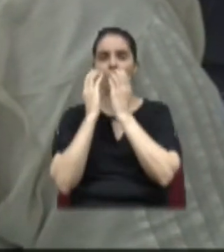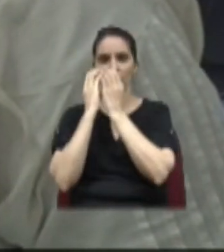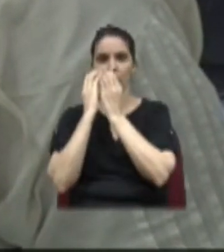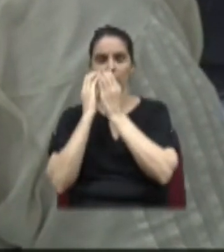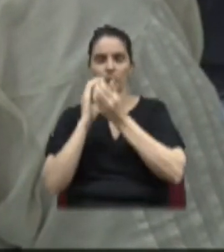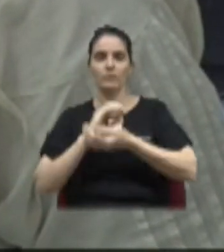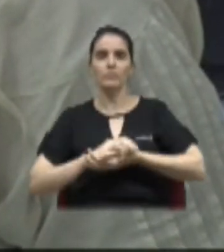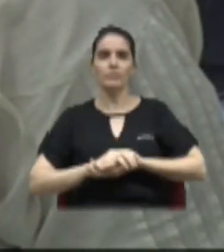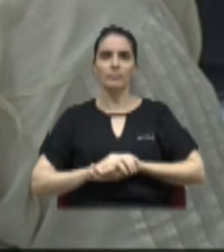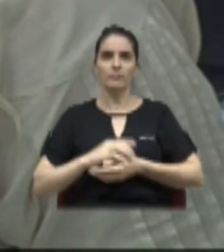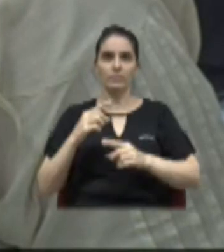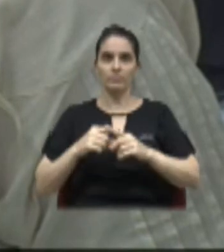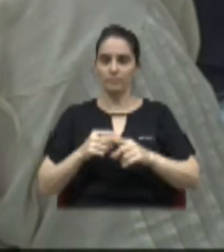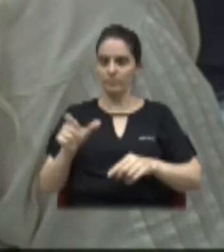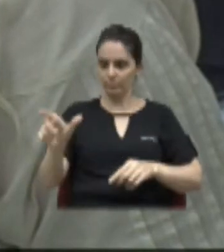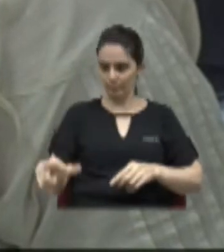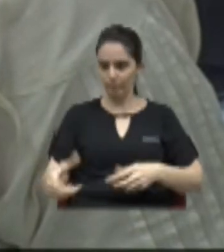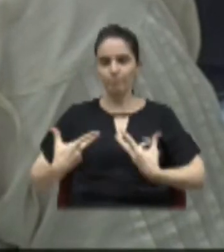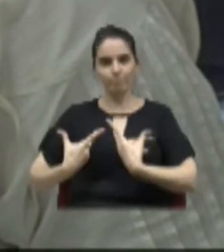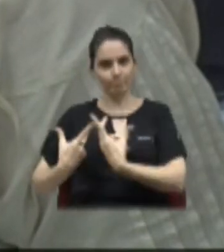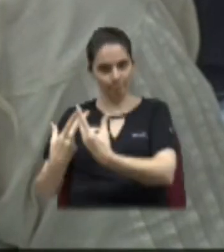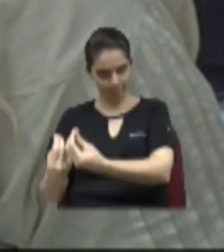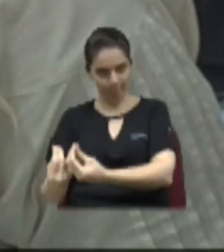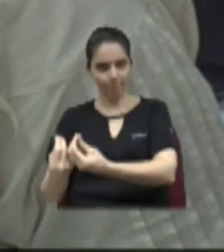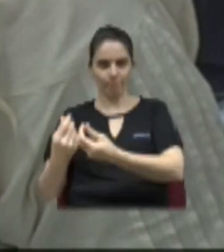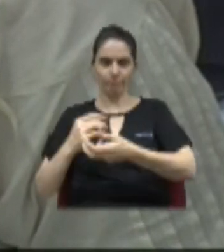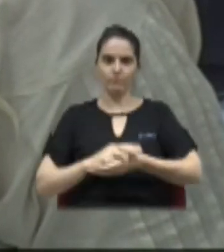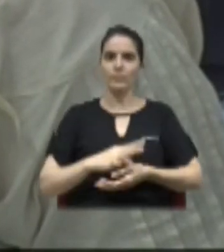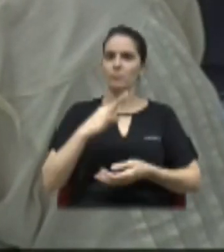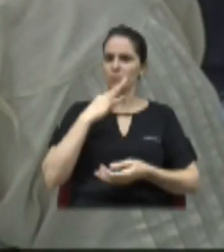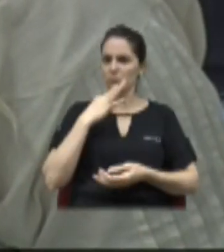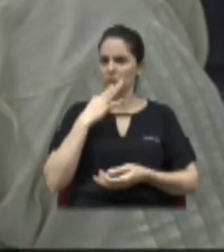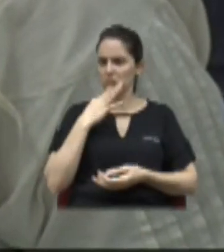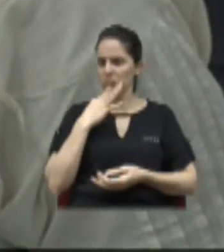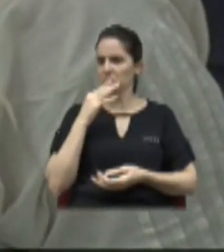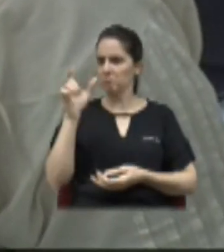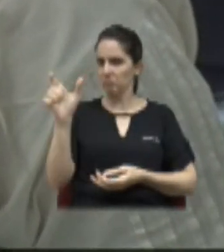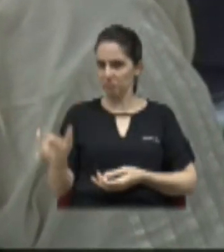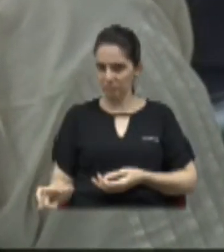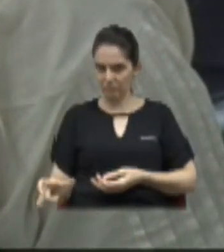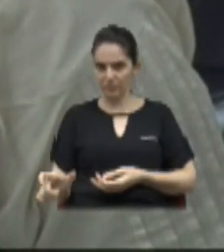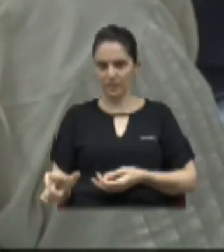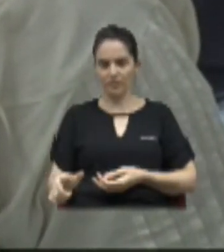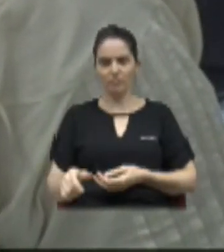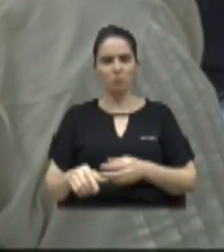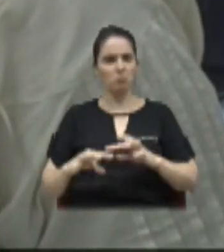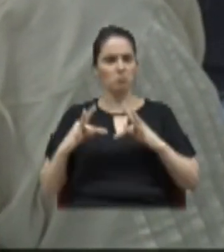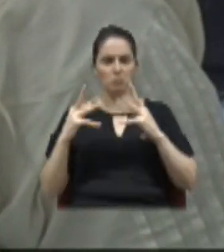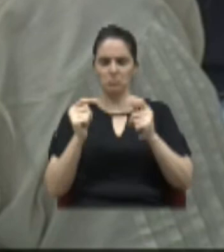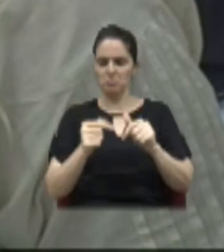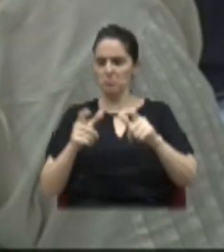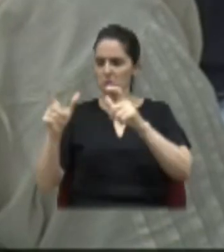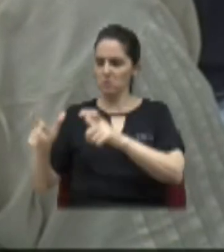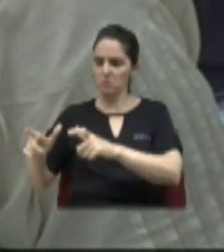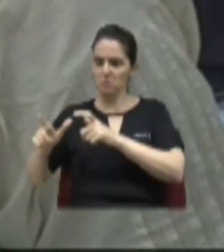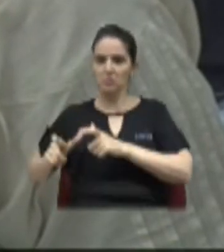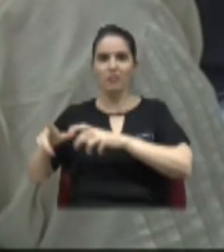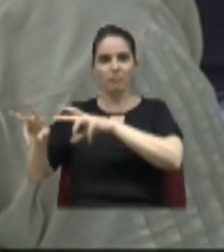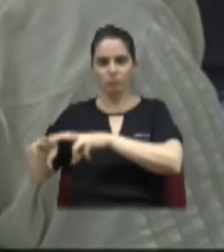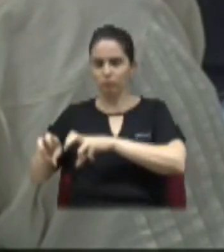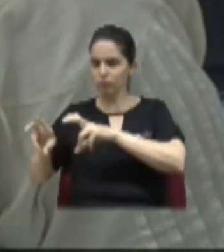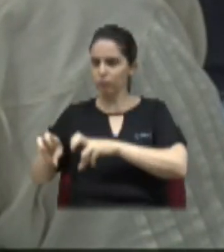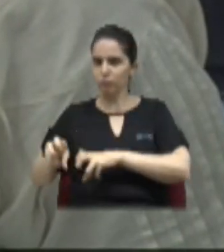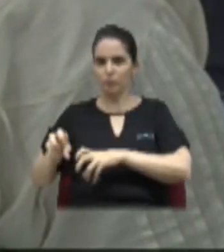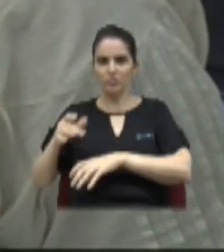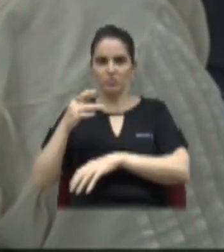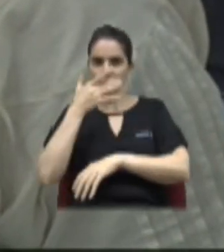de uma pessoa tão merecedora. A gente conhece você e por onde a gente anda na área rural, a gente só vê